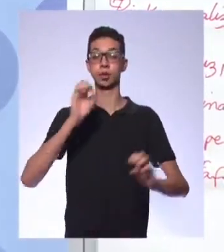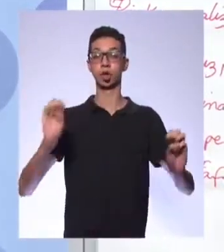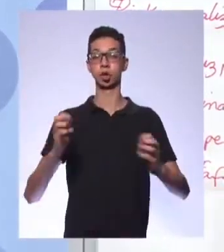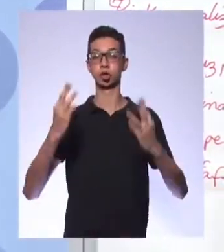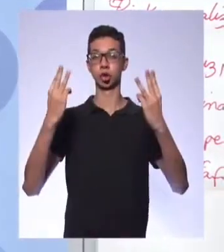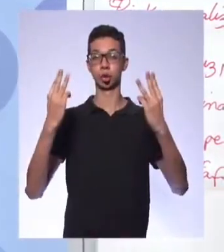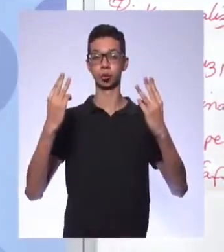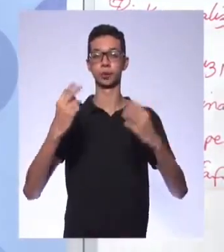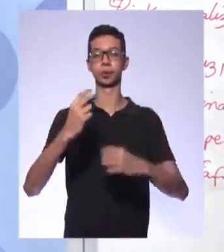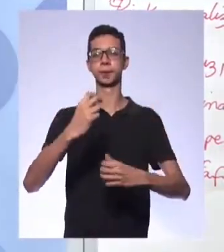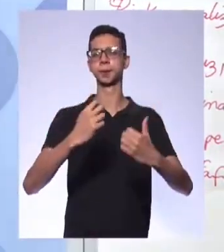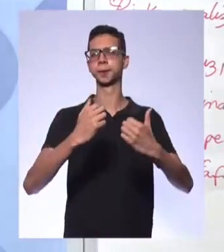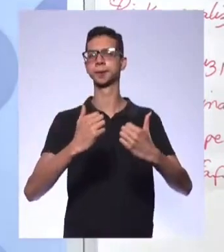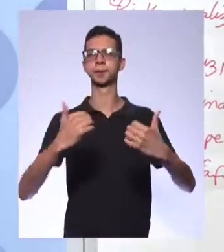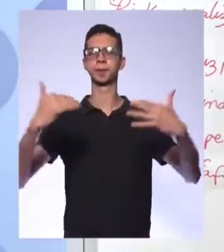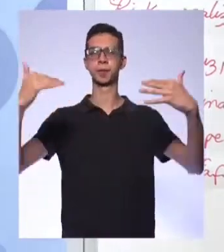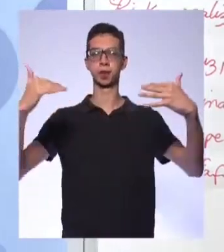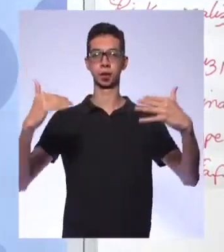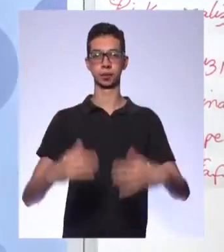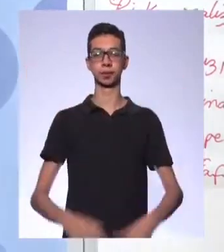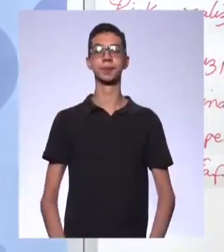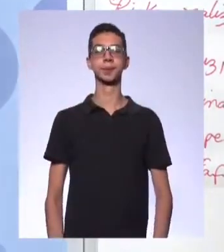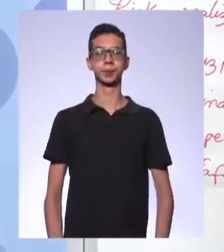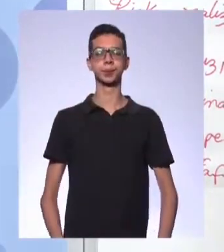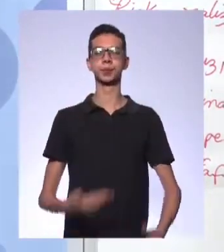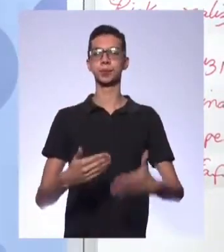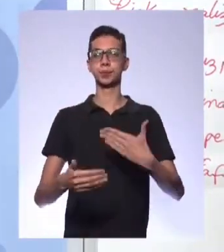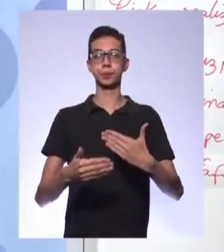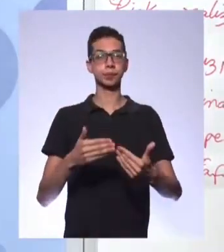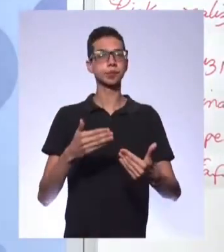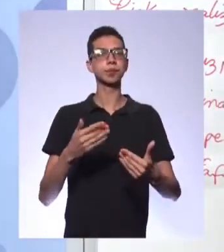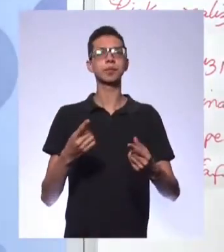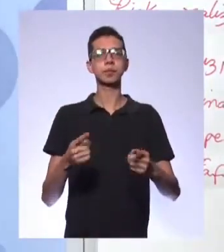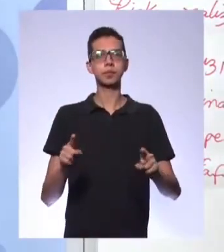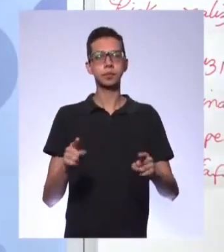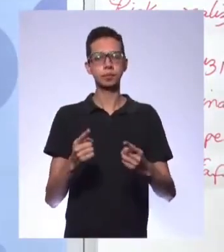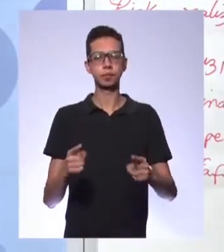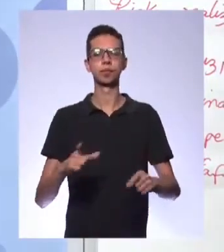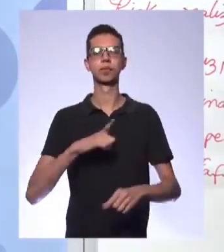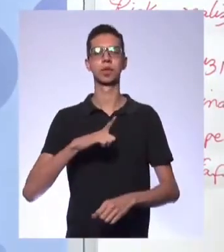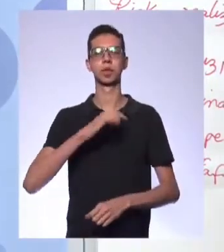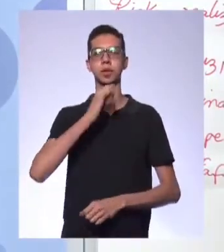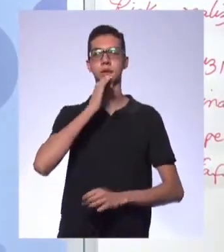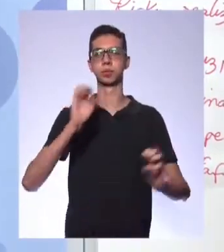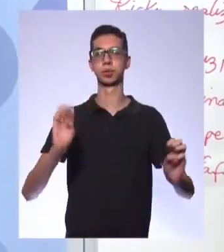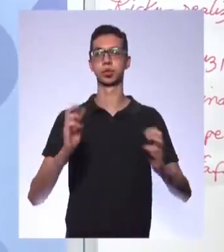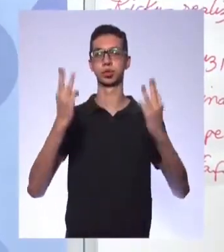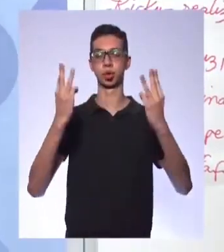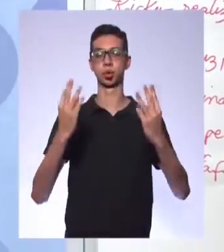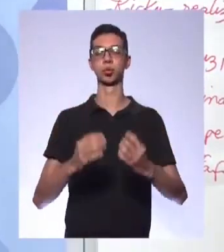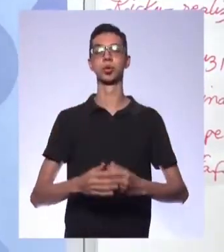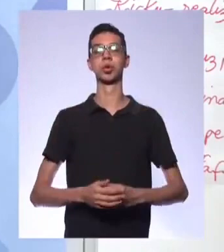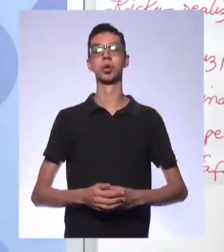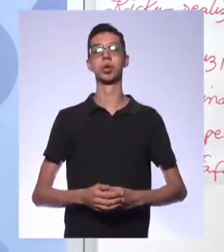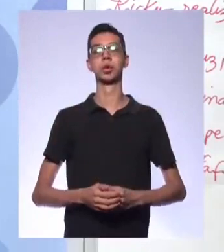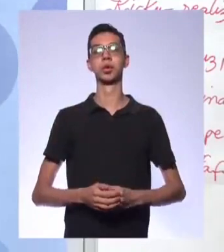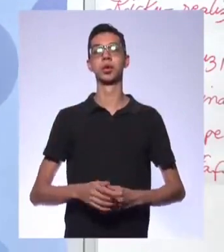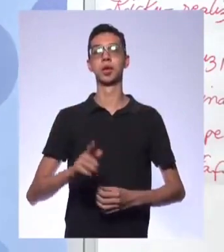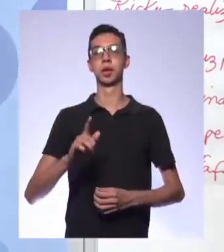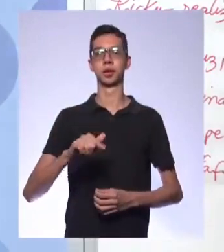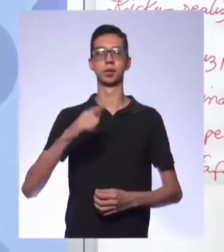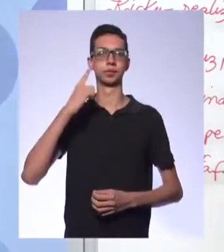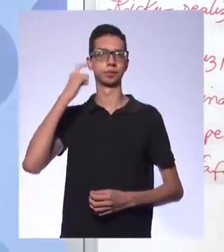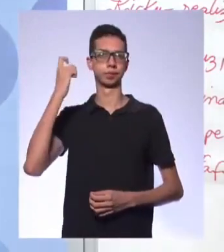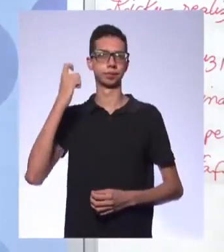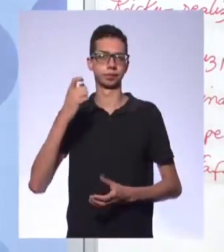qualquer estilo musical que a gente está falando nos dias de hoje, ele, além de ser um festival, né, um show para os ouvidos, né,